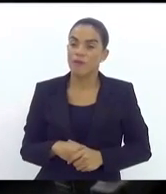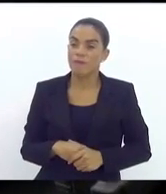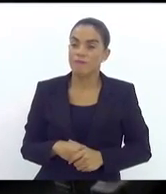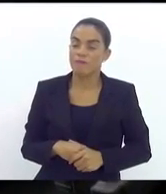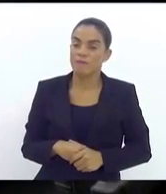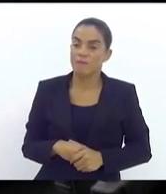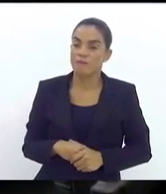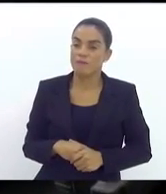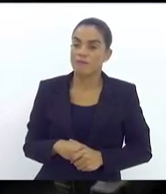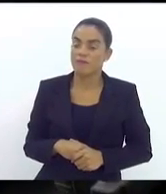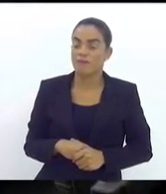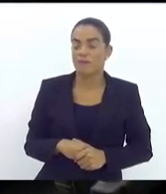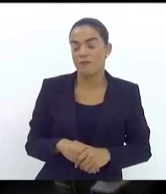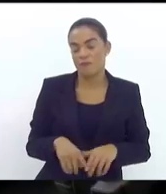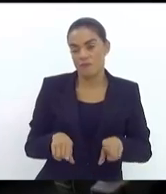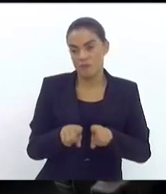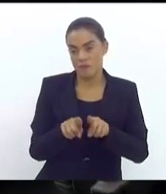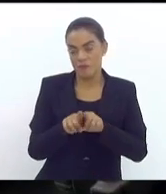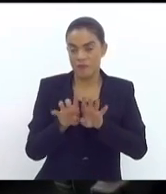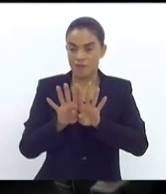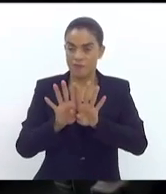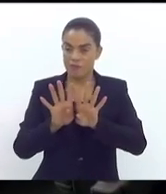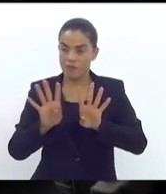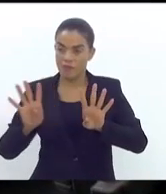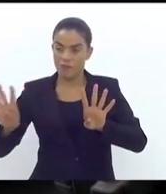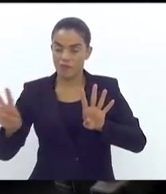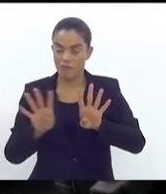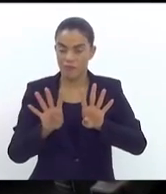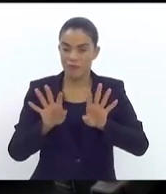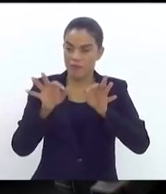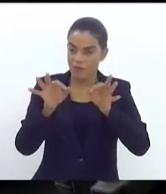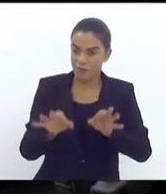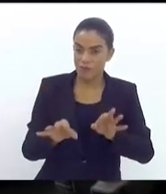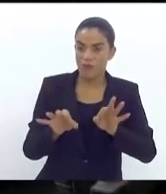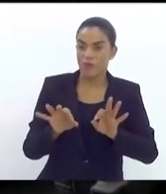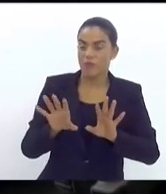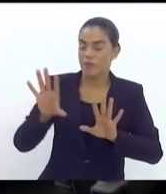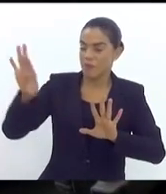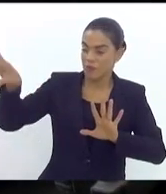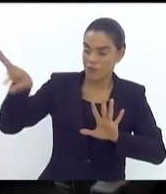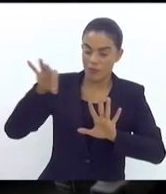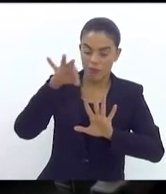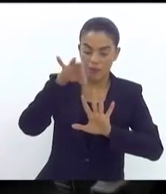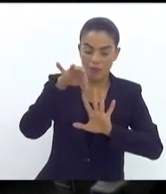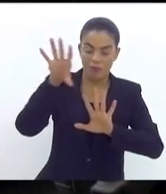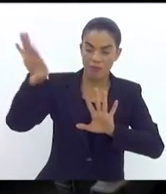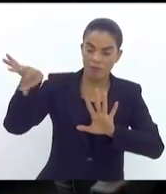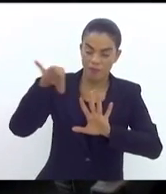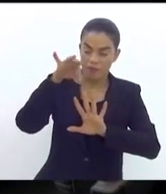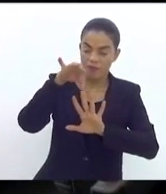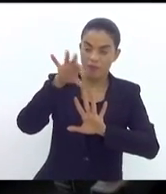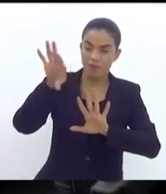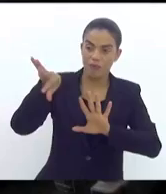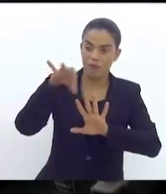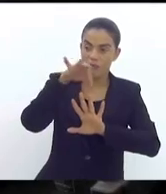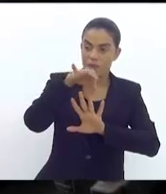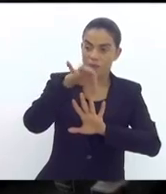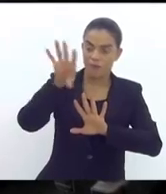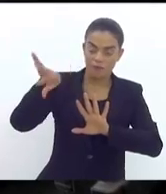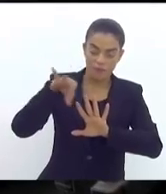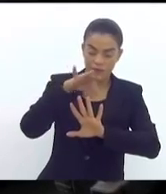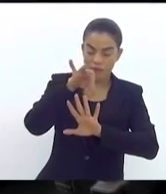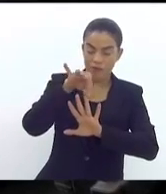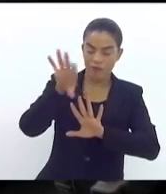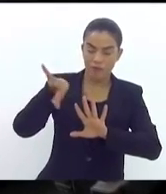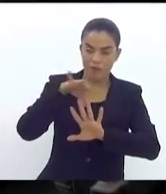problemático. Em um alinhamento justo, portanto, os fillers são selecionados com base na descrição do autor do crime ou na semelhança com o suspeito, de modo